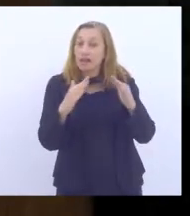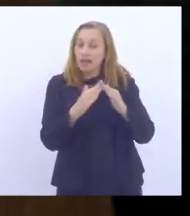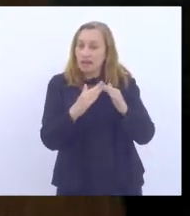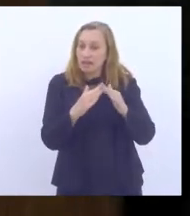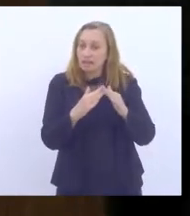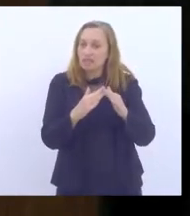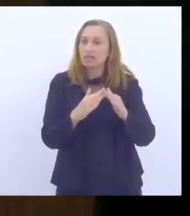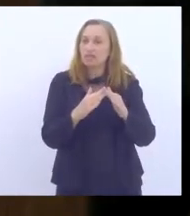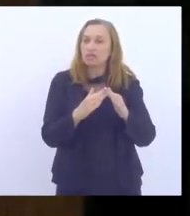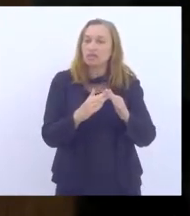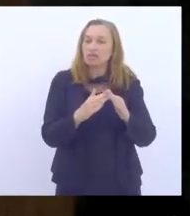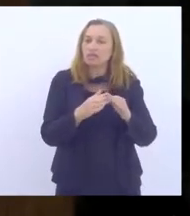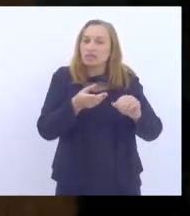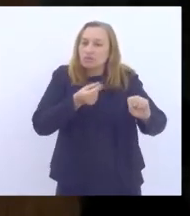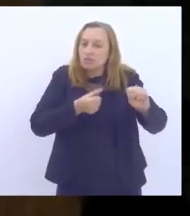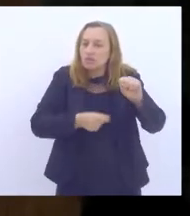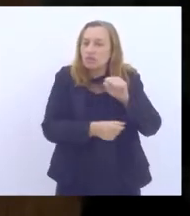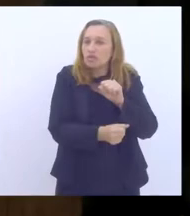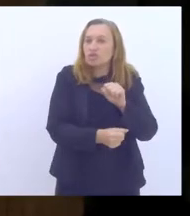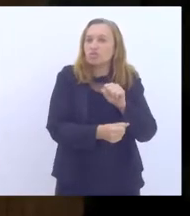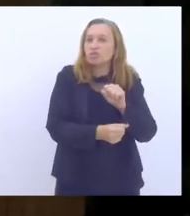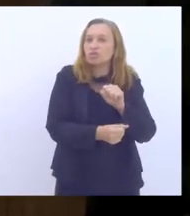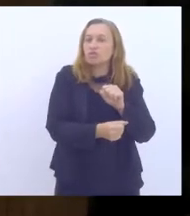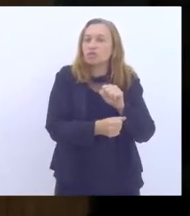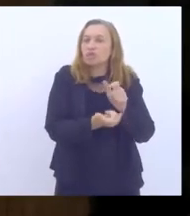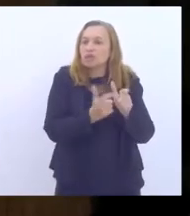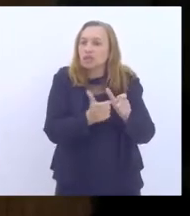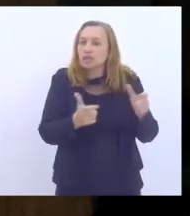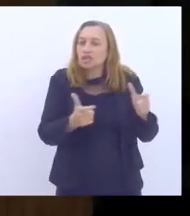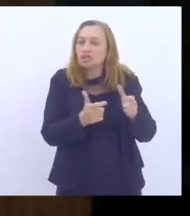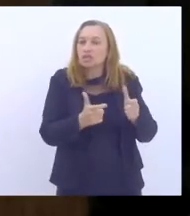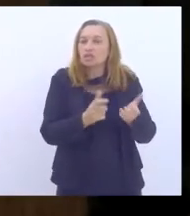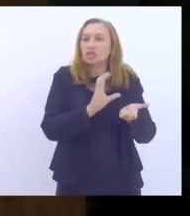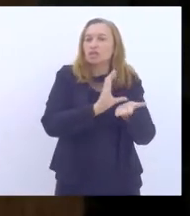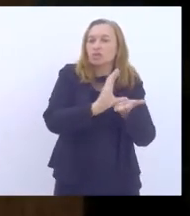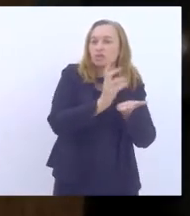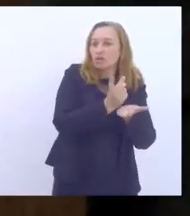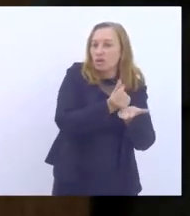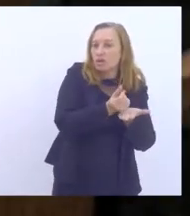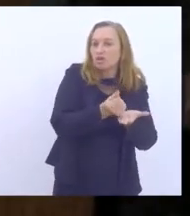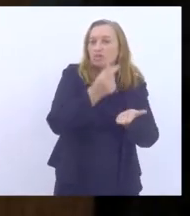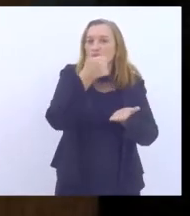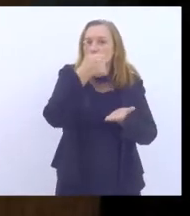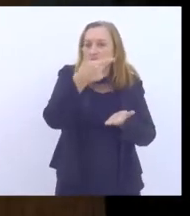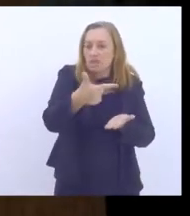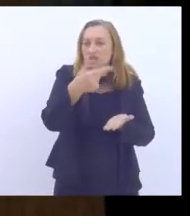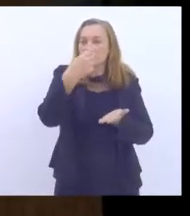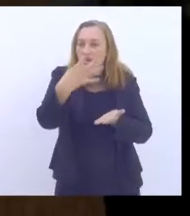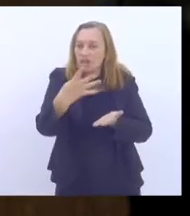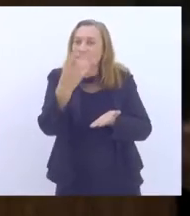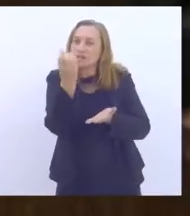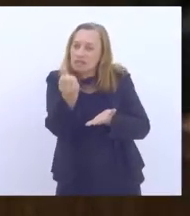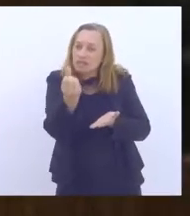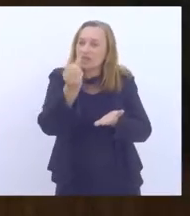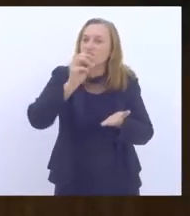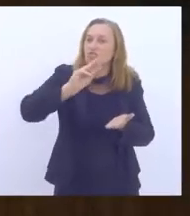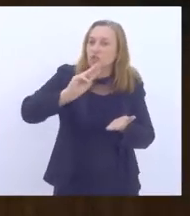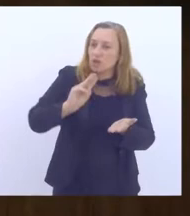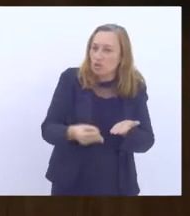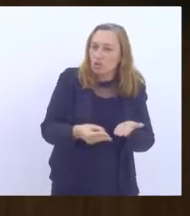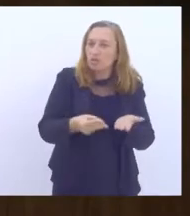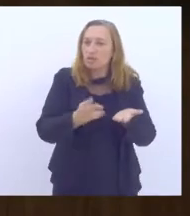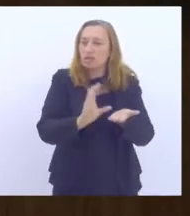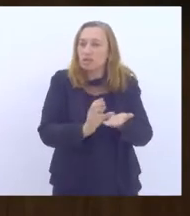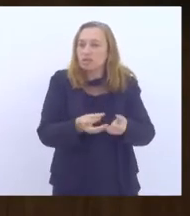fez o investimento robusto no valor de 246 milhões que vão ser